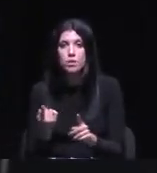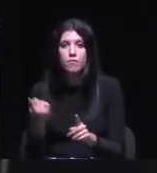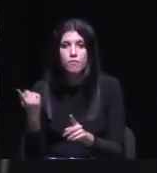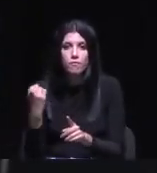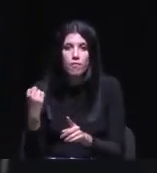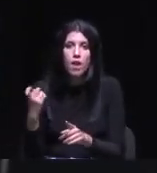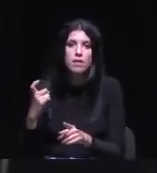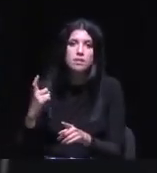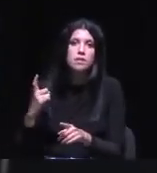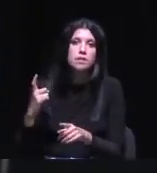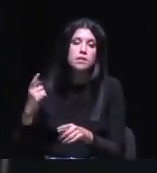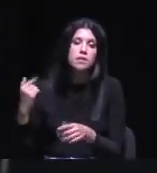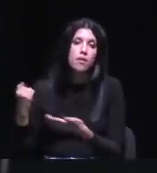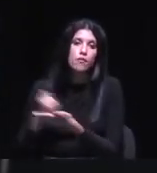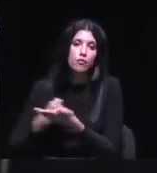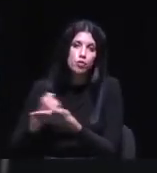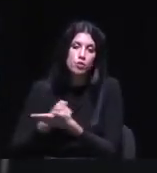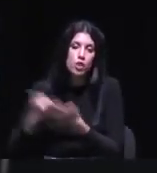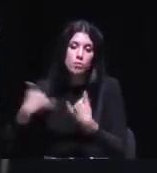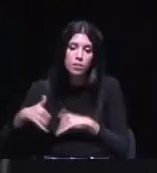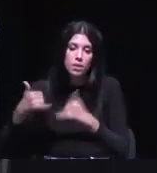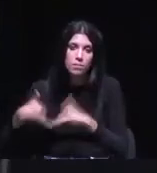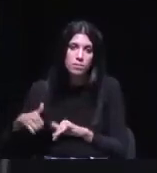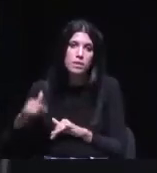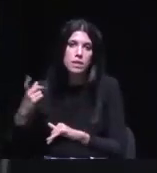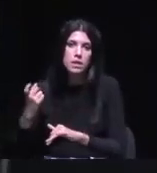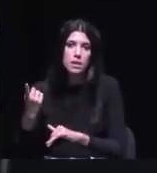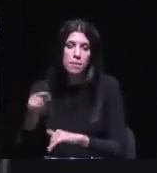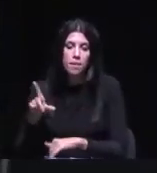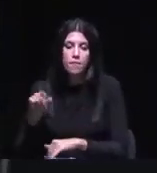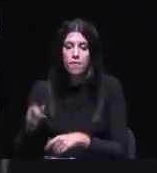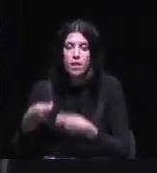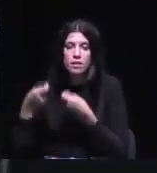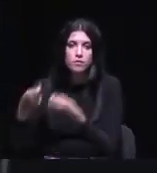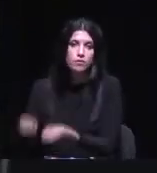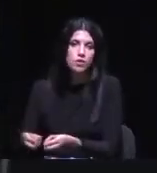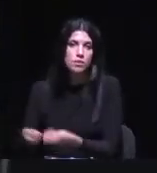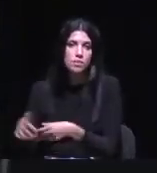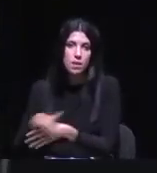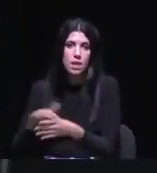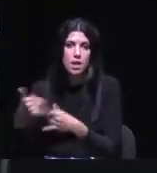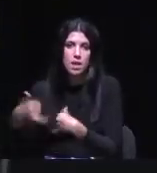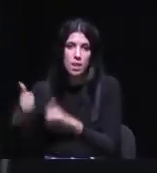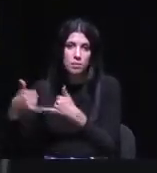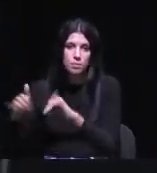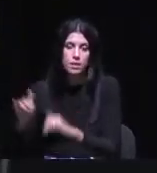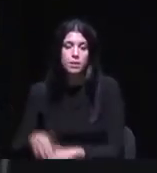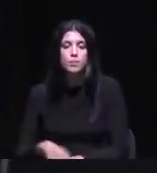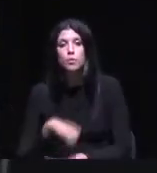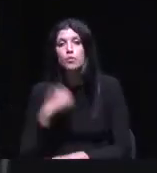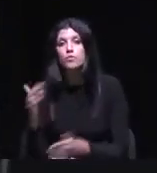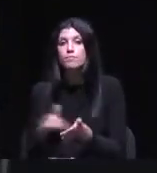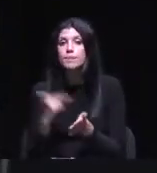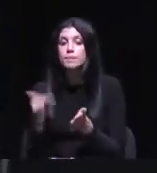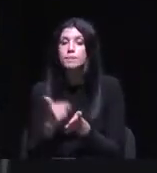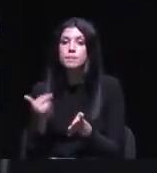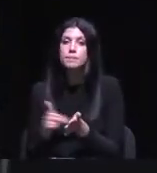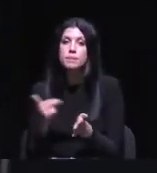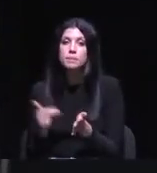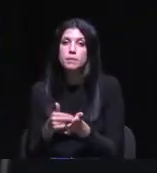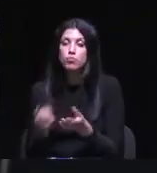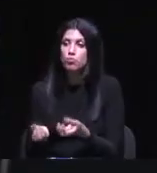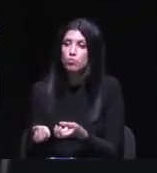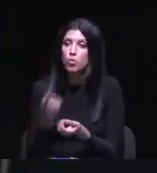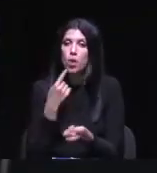reforço de trabalhadores e do investimento em meios e equipamentos. Os Verdes aguardam assim que o